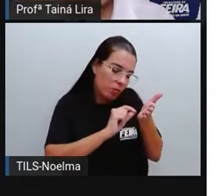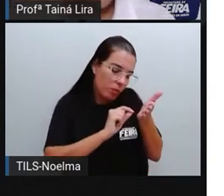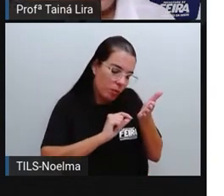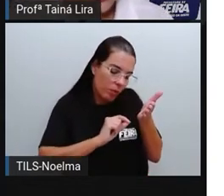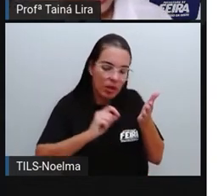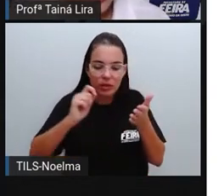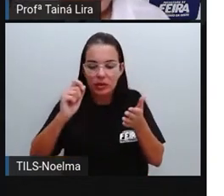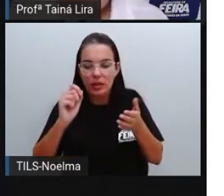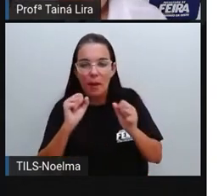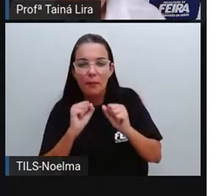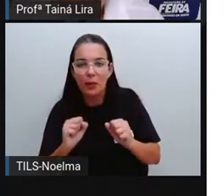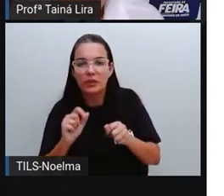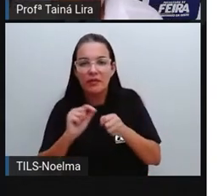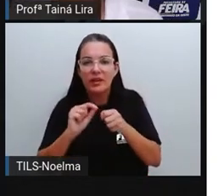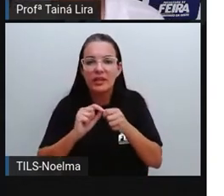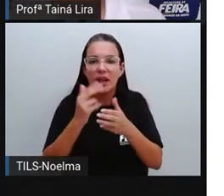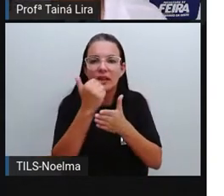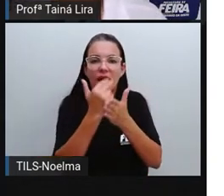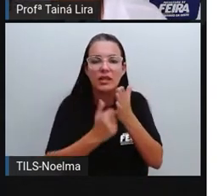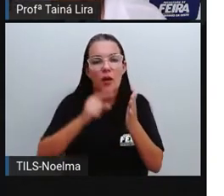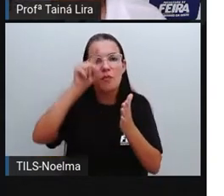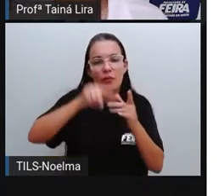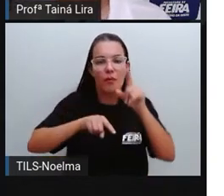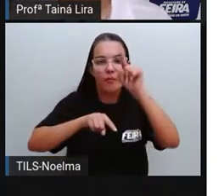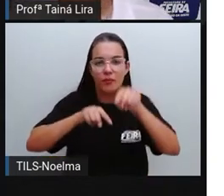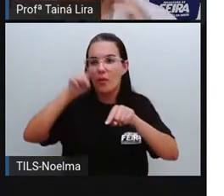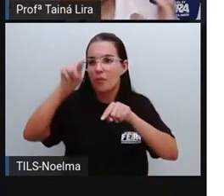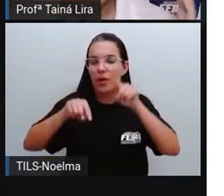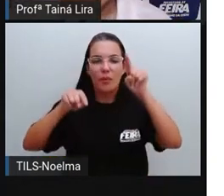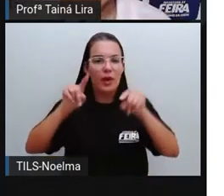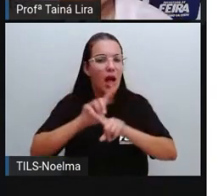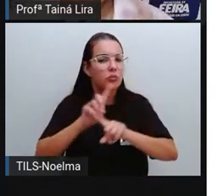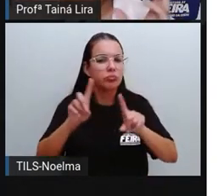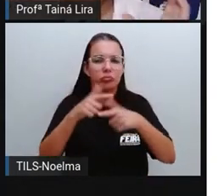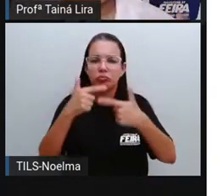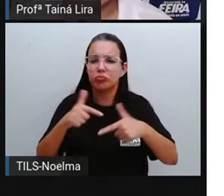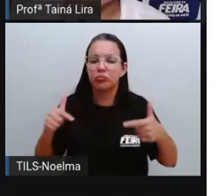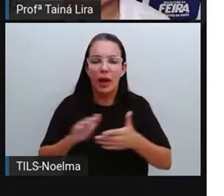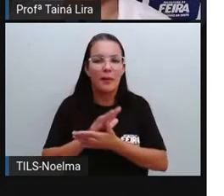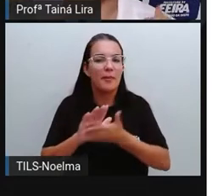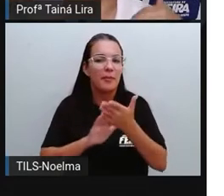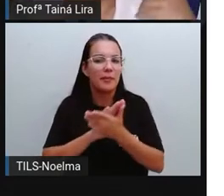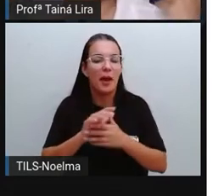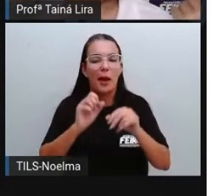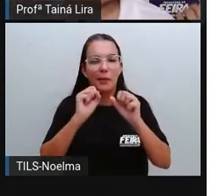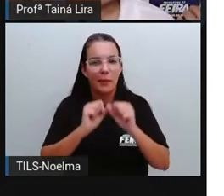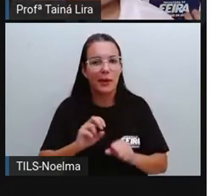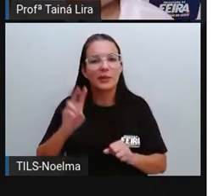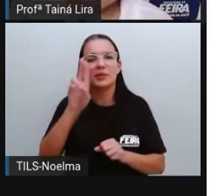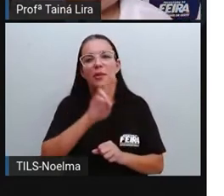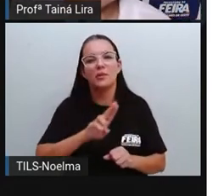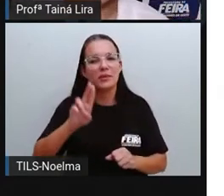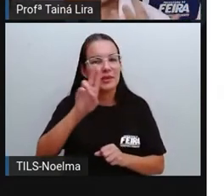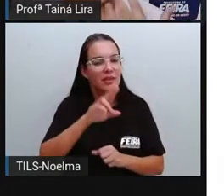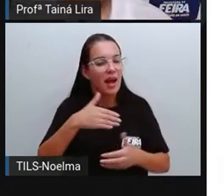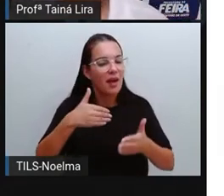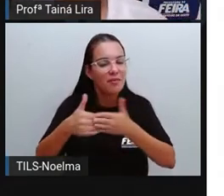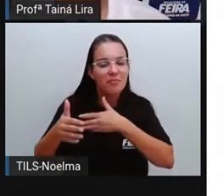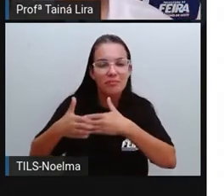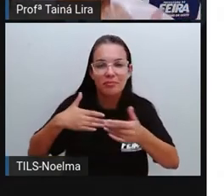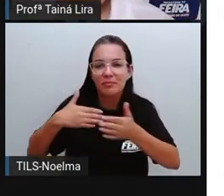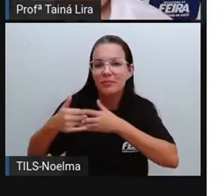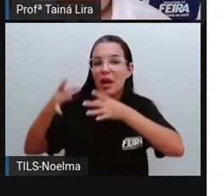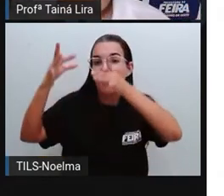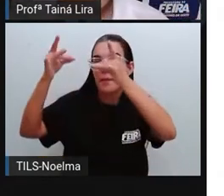cálculos, fazer desenho de palitinho, tá bom? Não tem problema, vocês podem utilizar estratégias ali